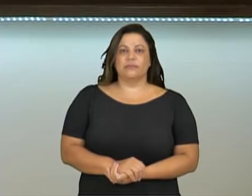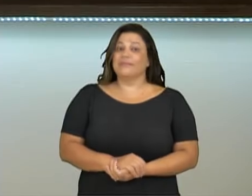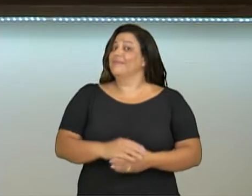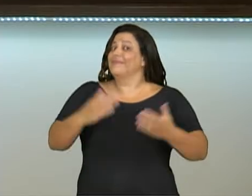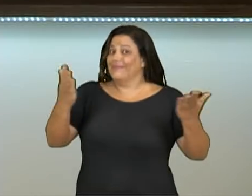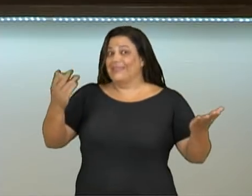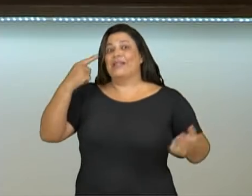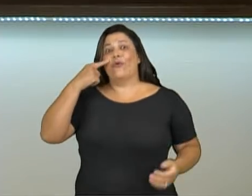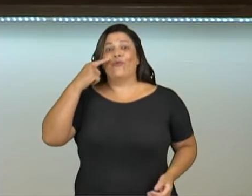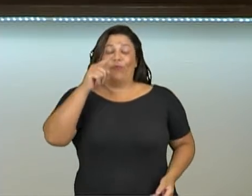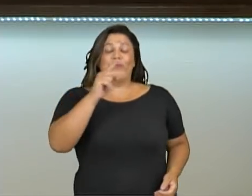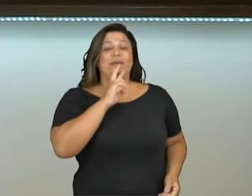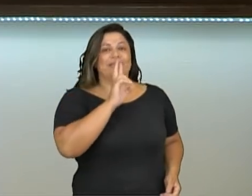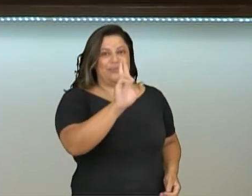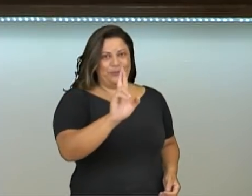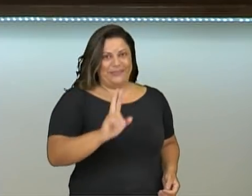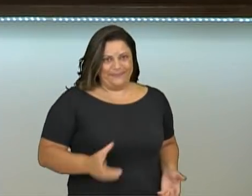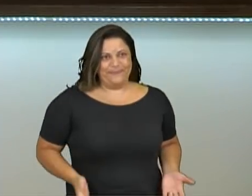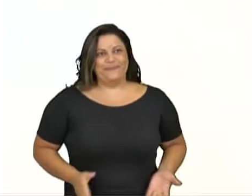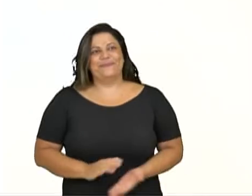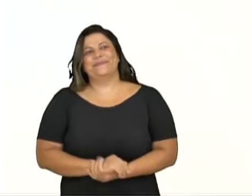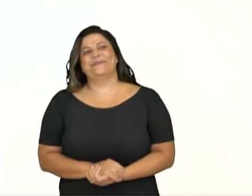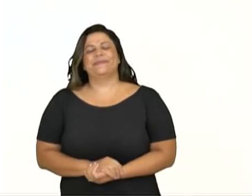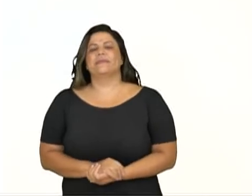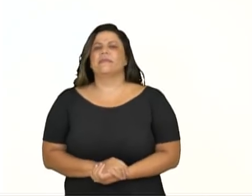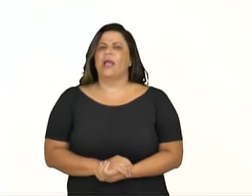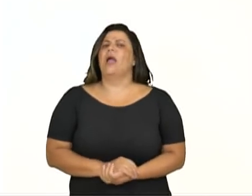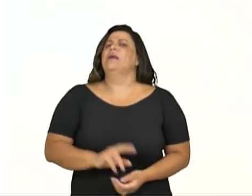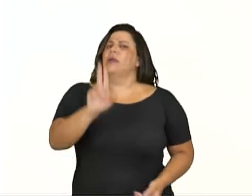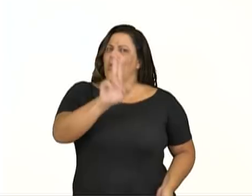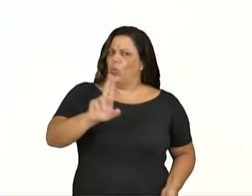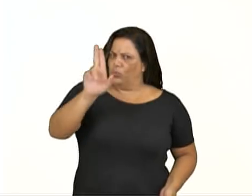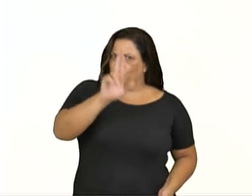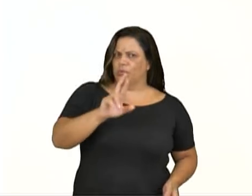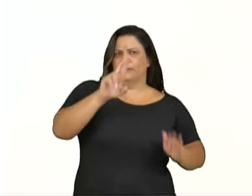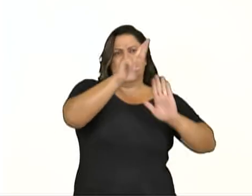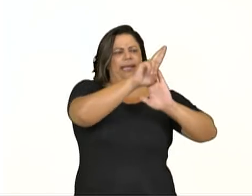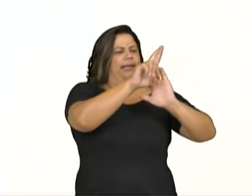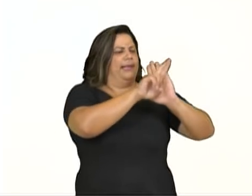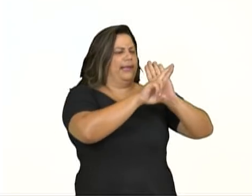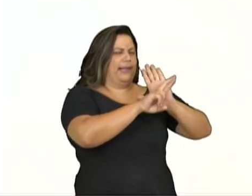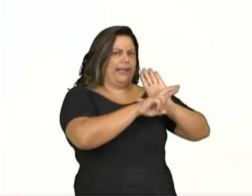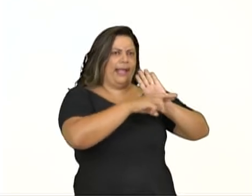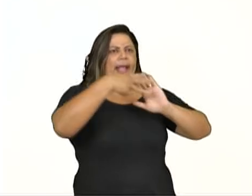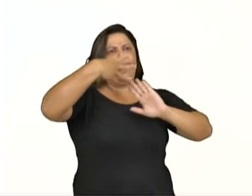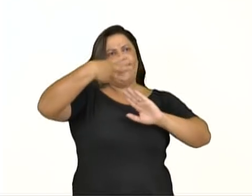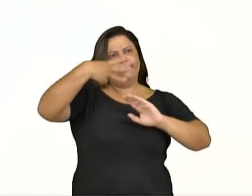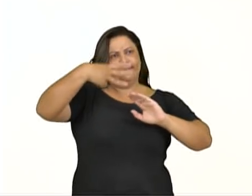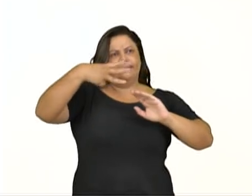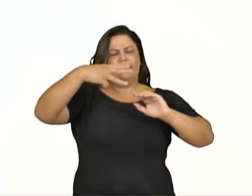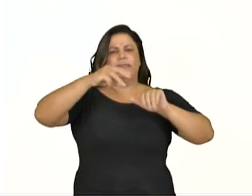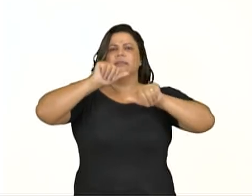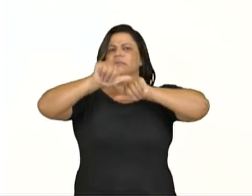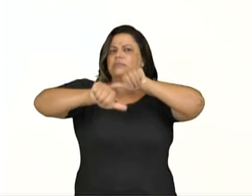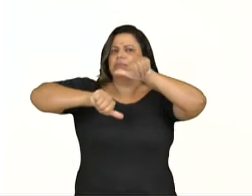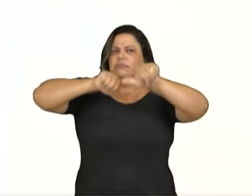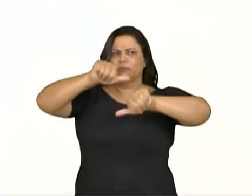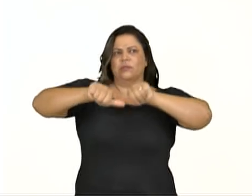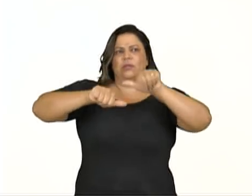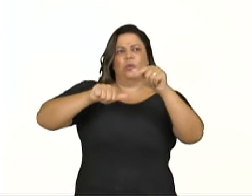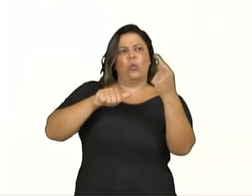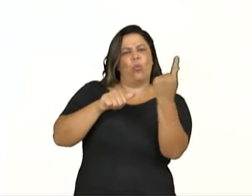Vamos lá então, pessoal. Aqui eu usei a regra de 3, como eu tinha deixado de dica para vocês. Primeiro, converter 1 grau em